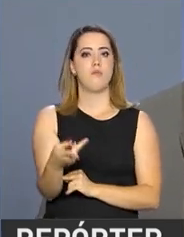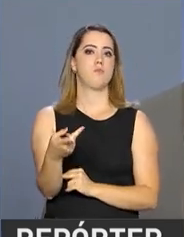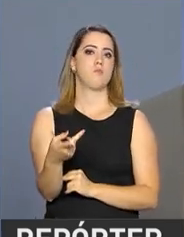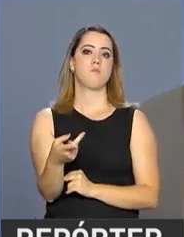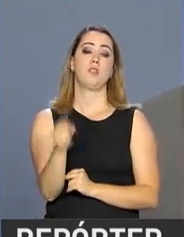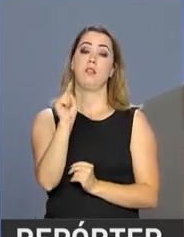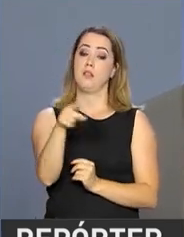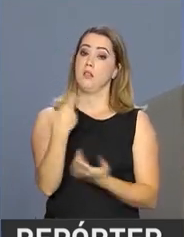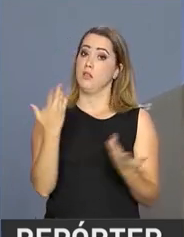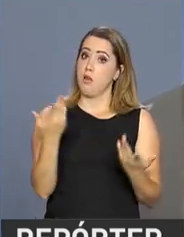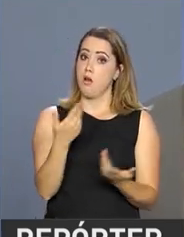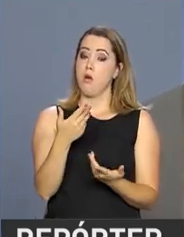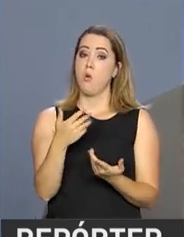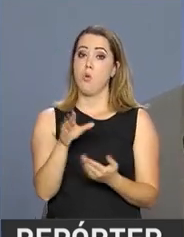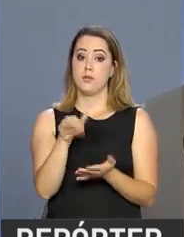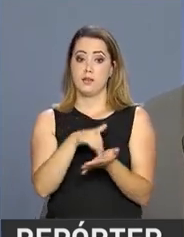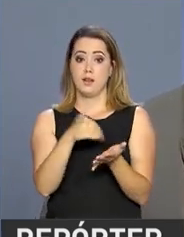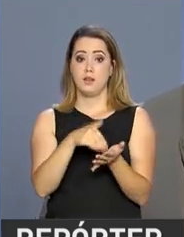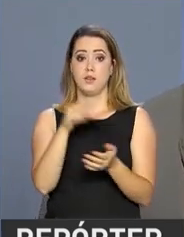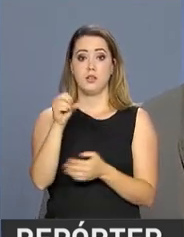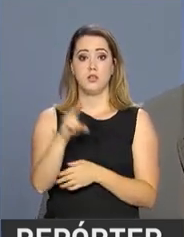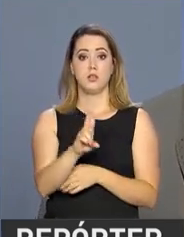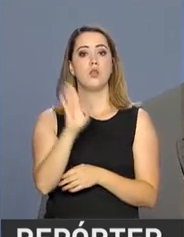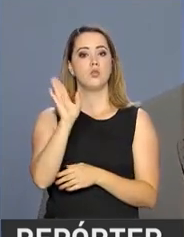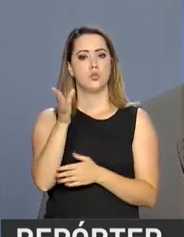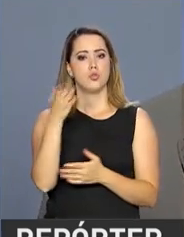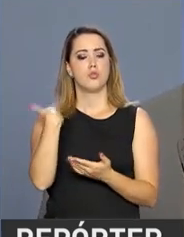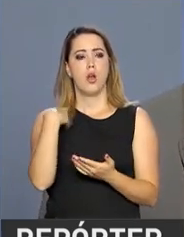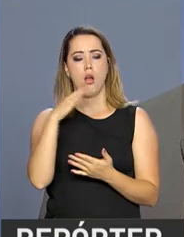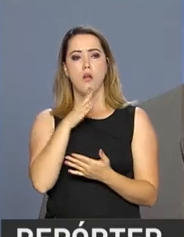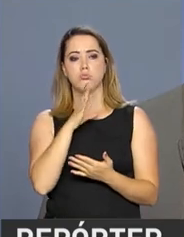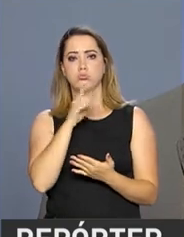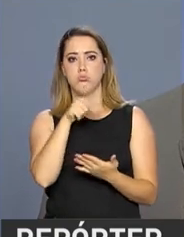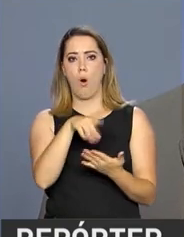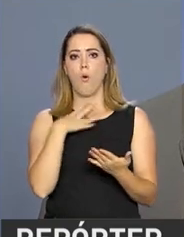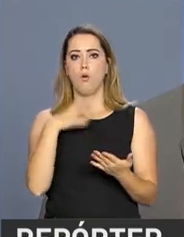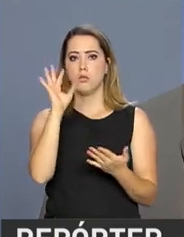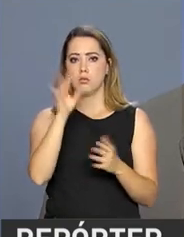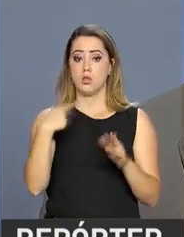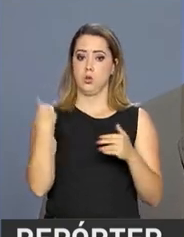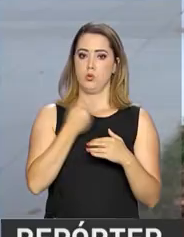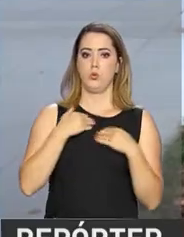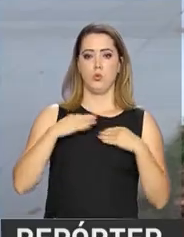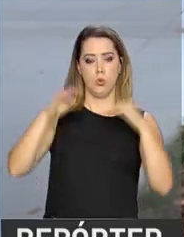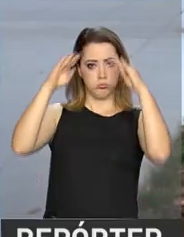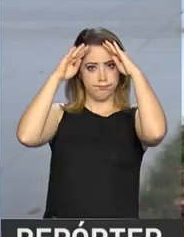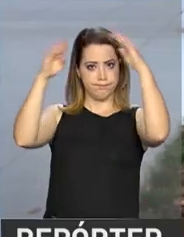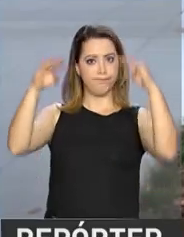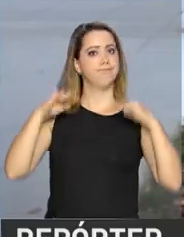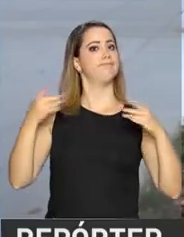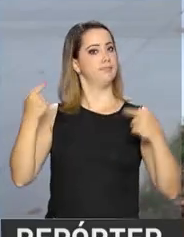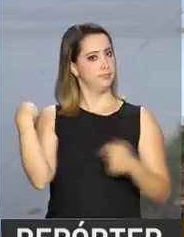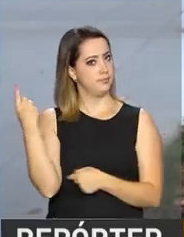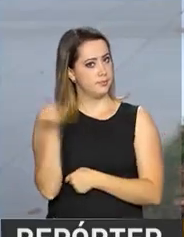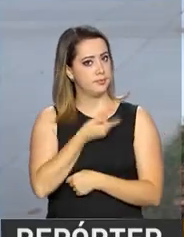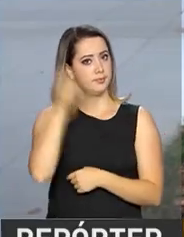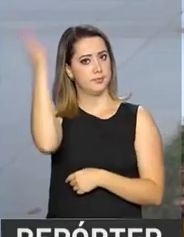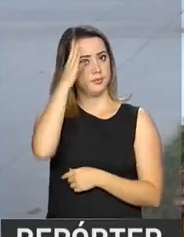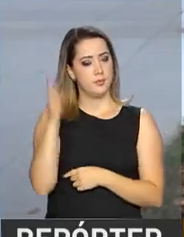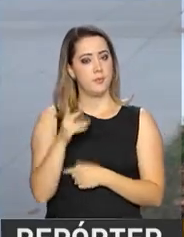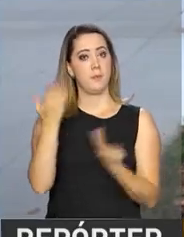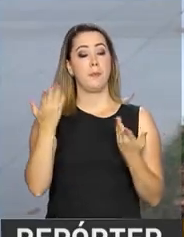que o secretário da onu já considera uma prática estabelecida que muito nos honra por sinal o brasil foi um dos membros fundadores